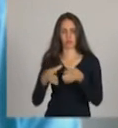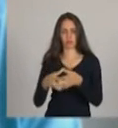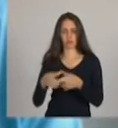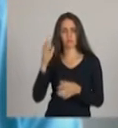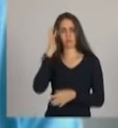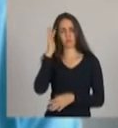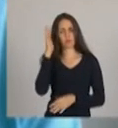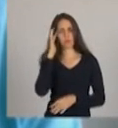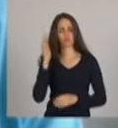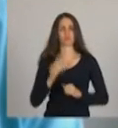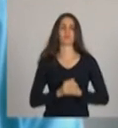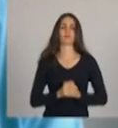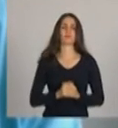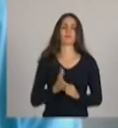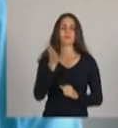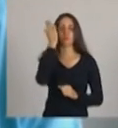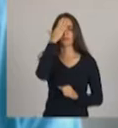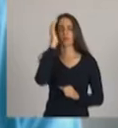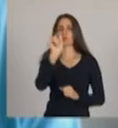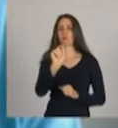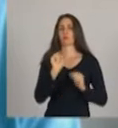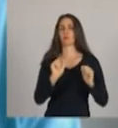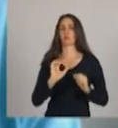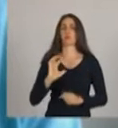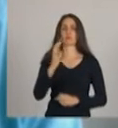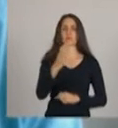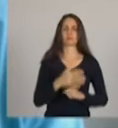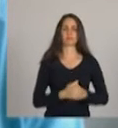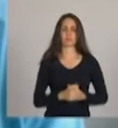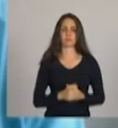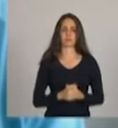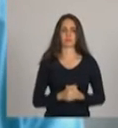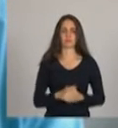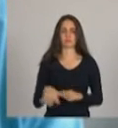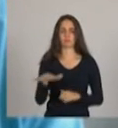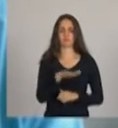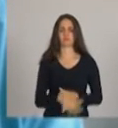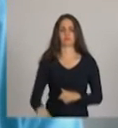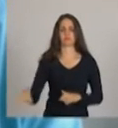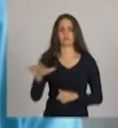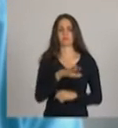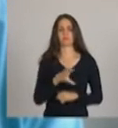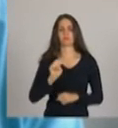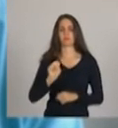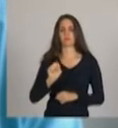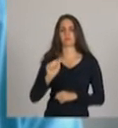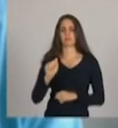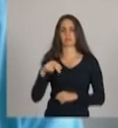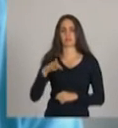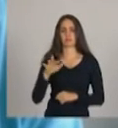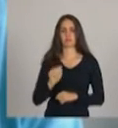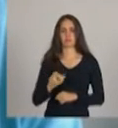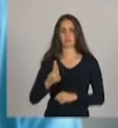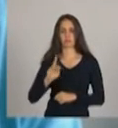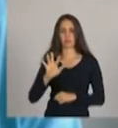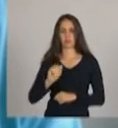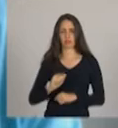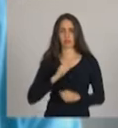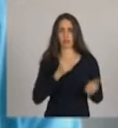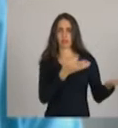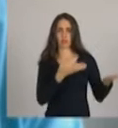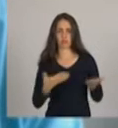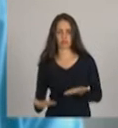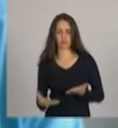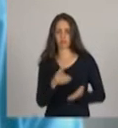entender o que pode estar acontecendo. Os ambulatórios do Santa Rita, que atendem porta aberta essas